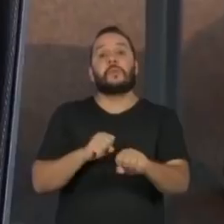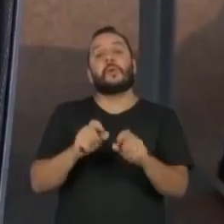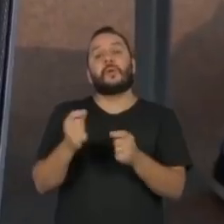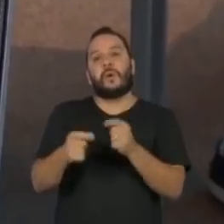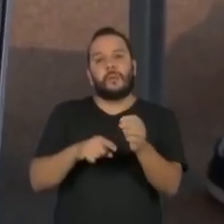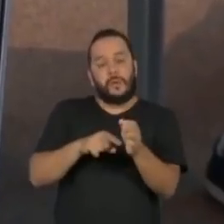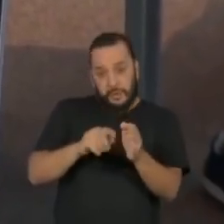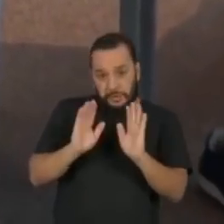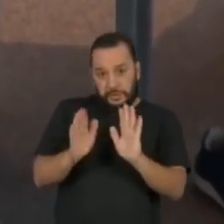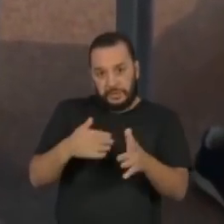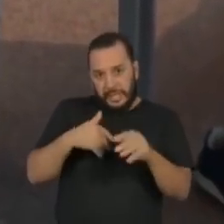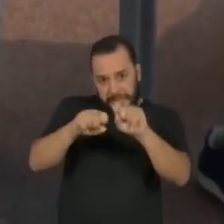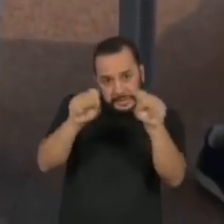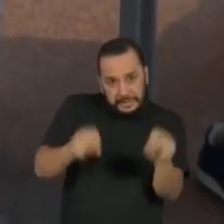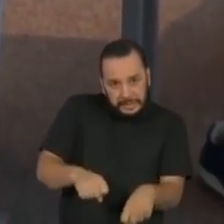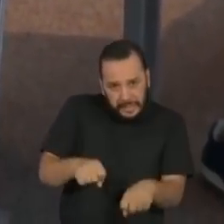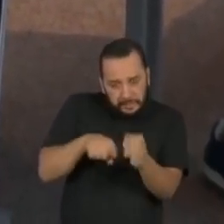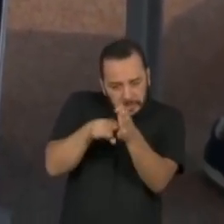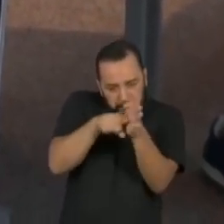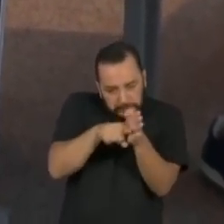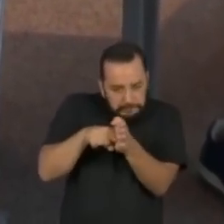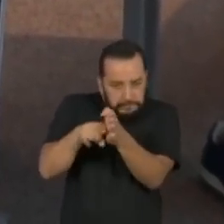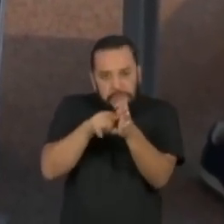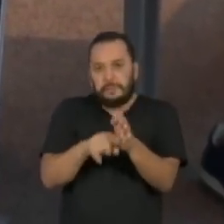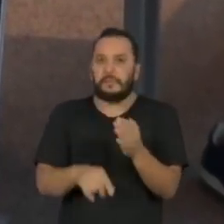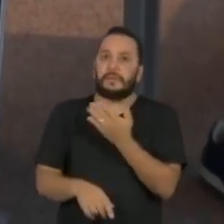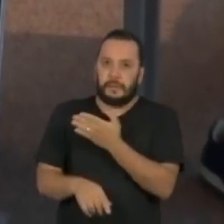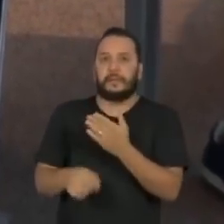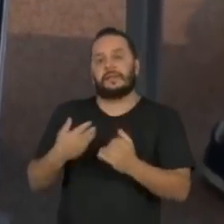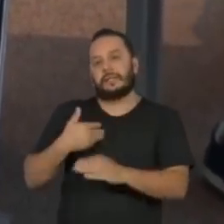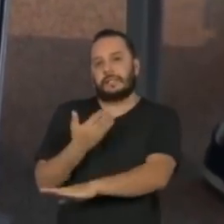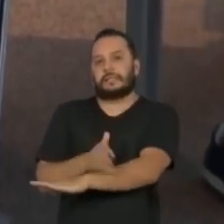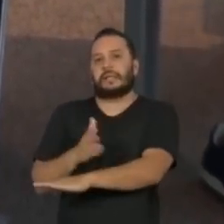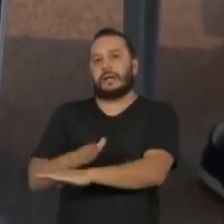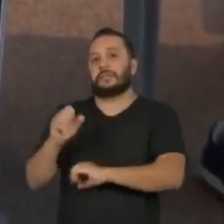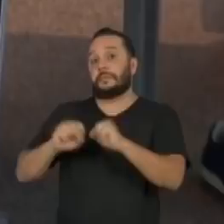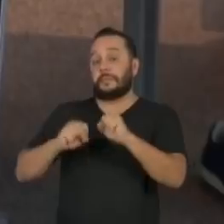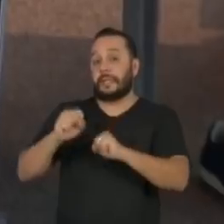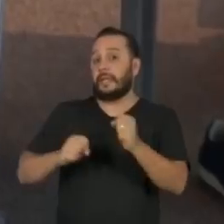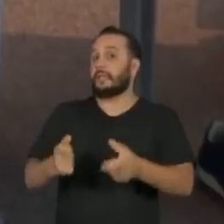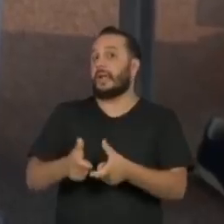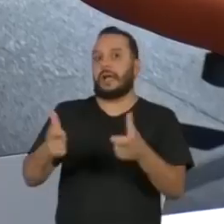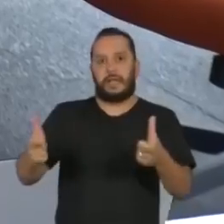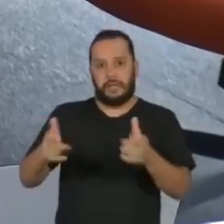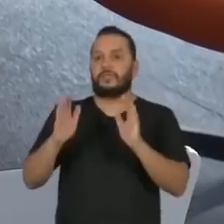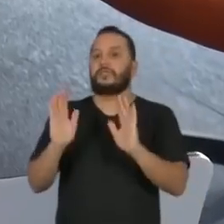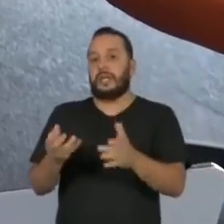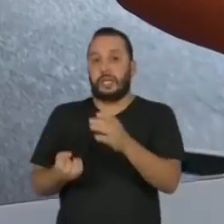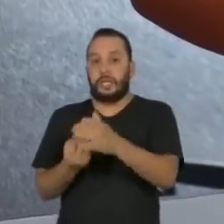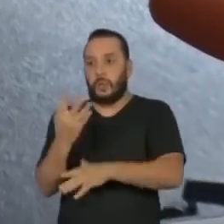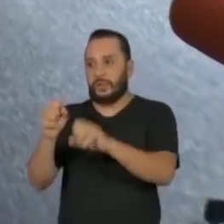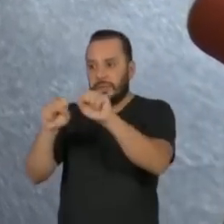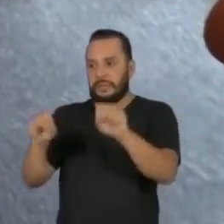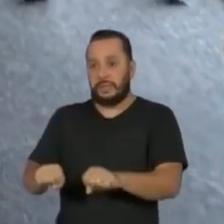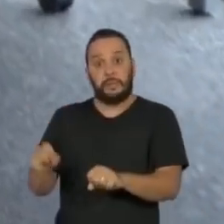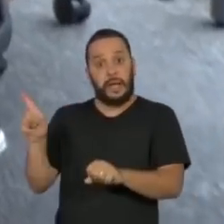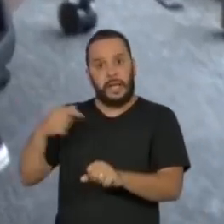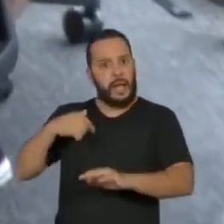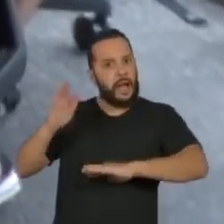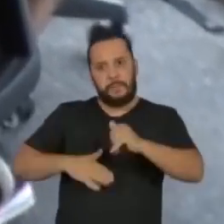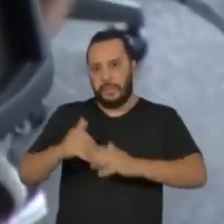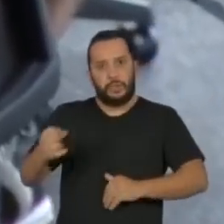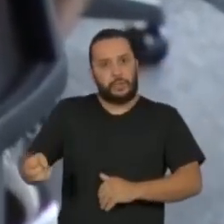e desenvolvimento de sistemas. Depois do estágio em uma grande empresa como programador, desenvolveu novas